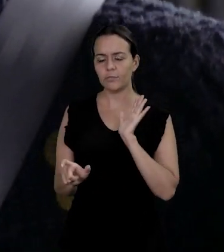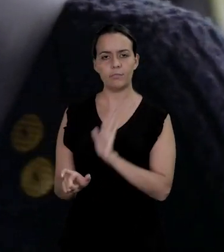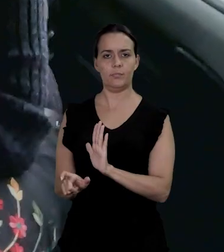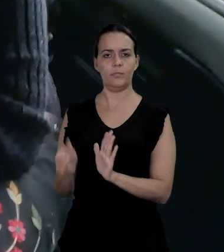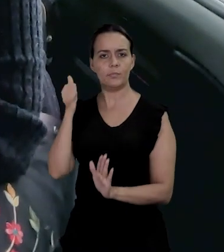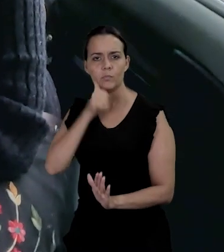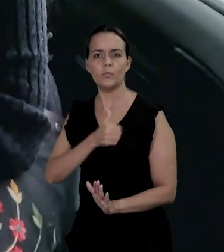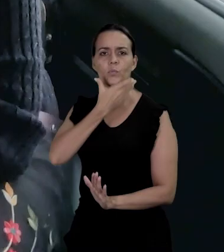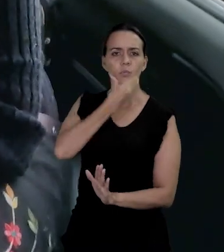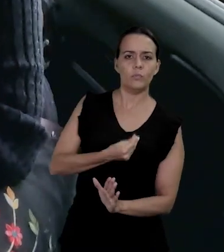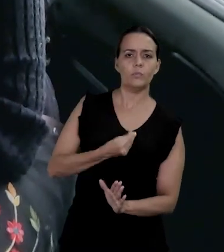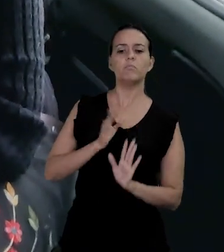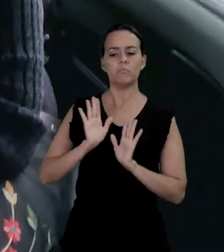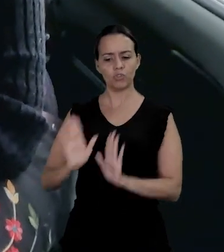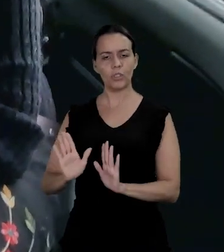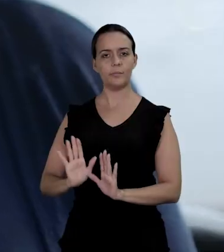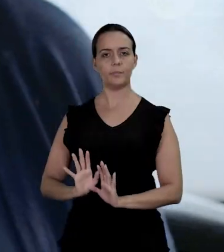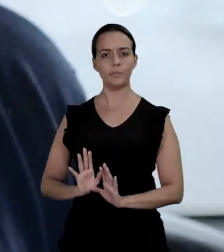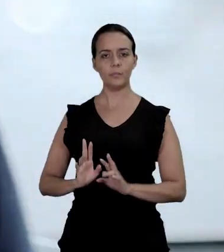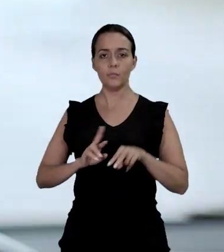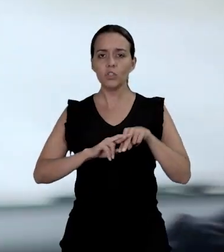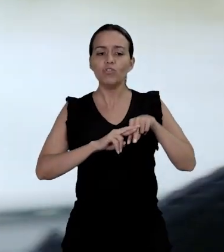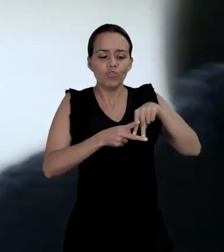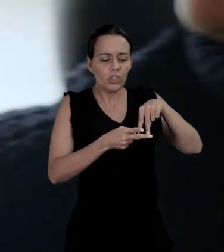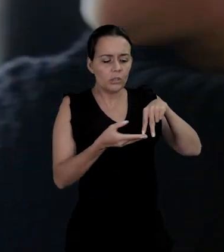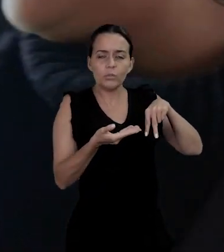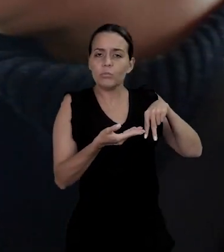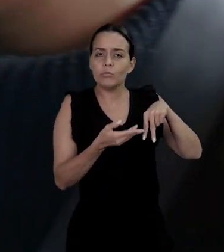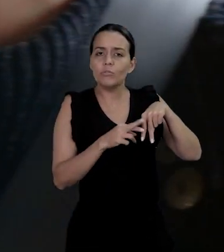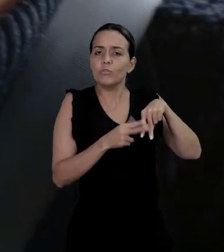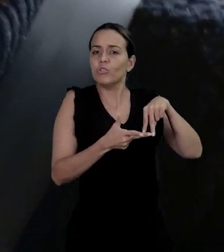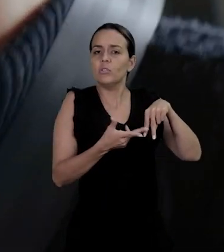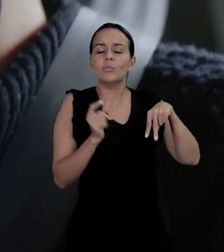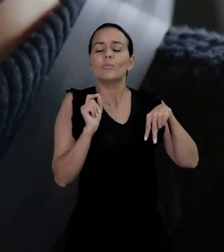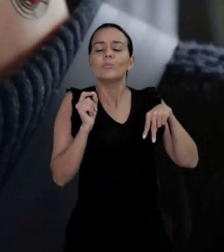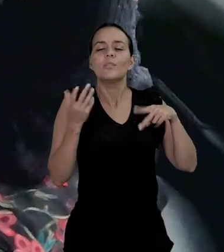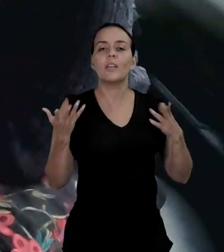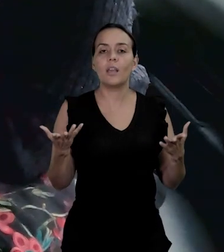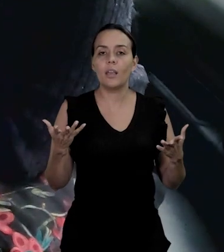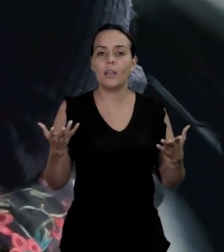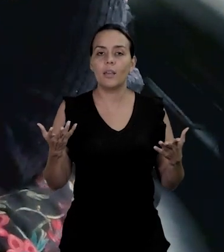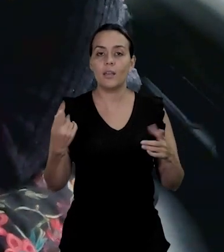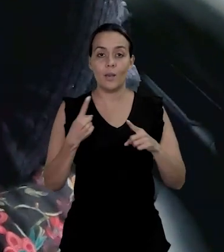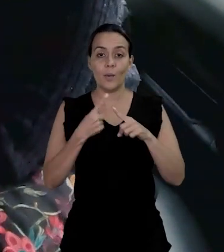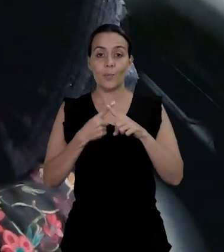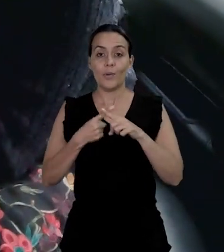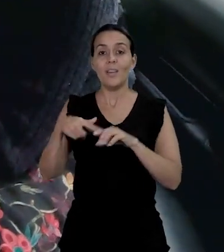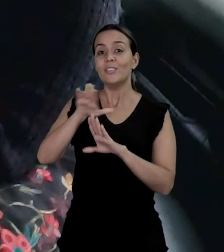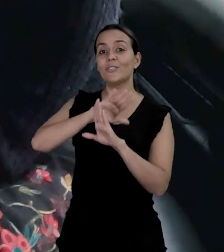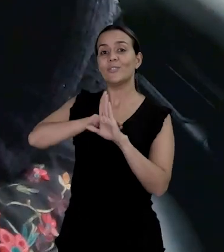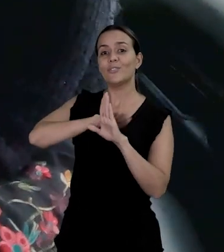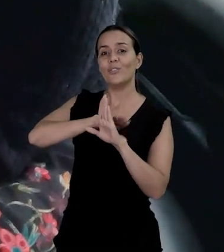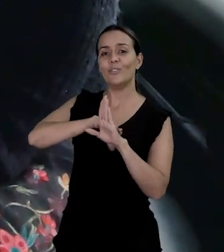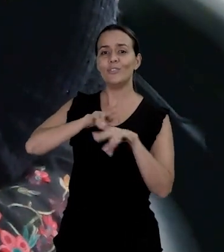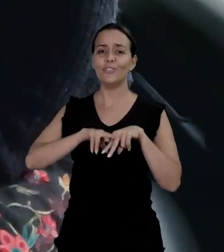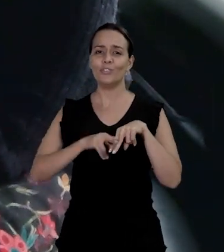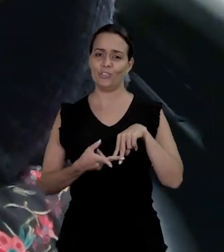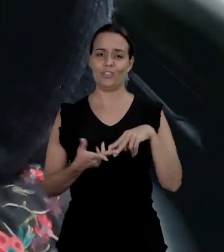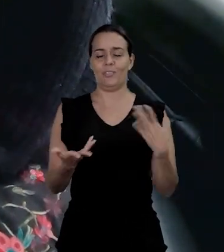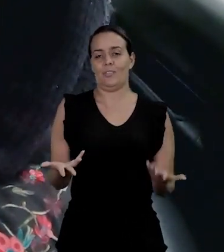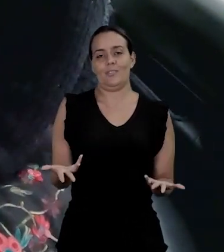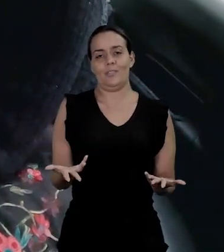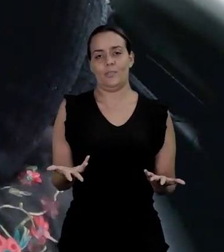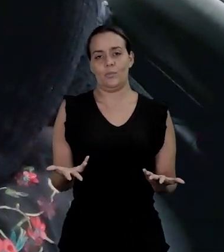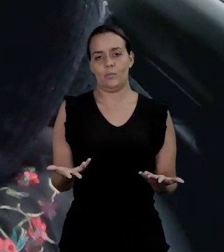define a vida, e não define, né? Que é difícil, né? O que é gênero, né? A gente não pode mais falar de